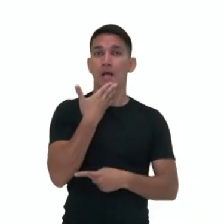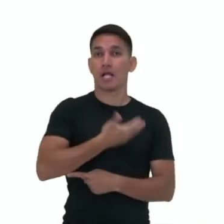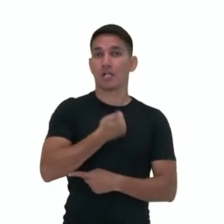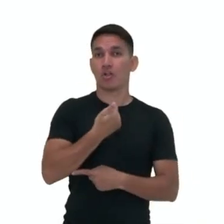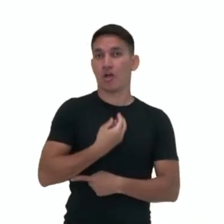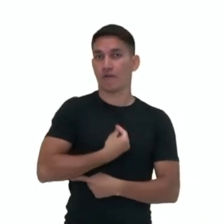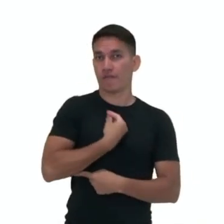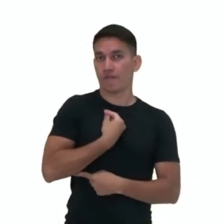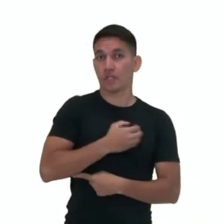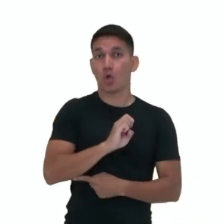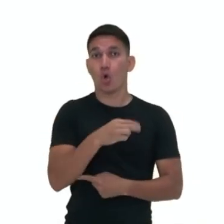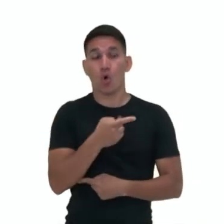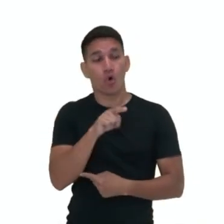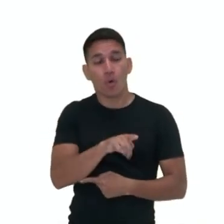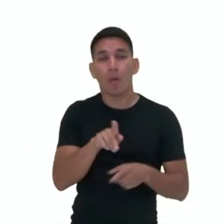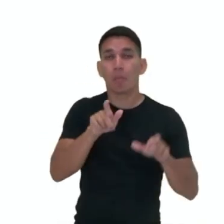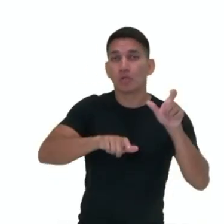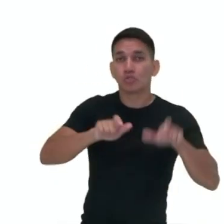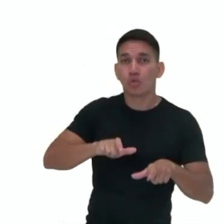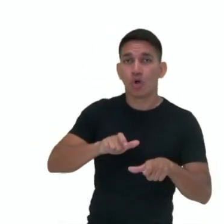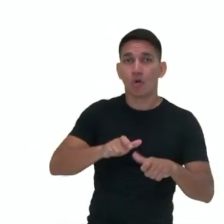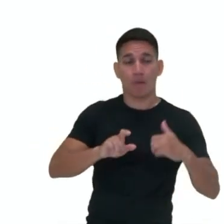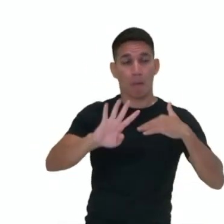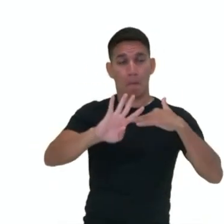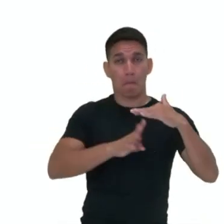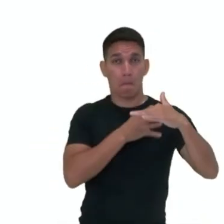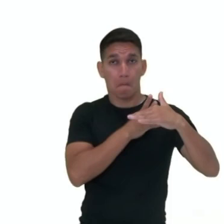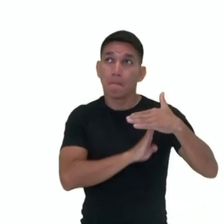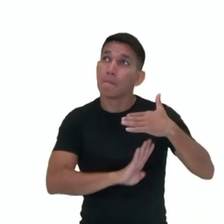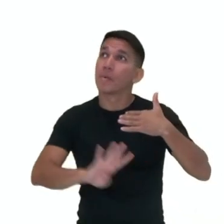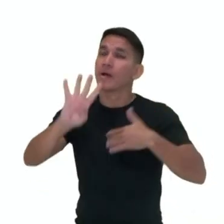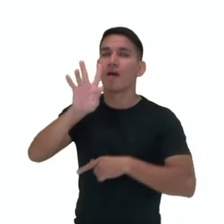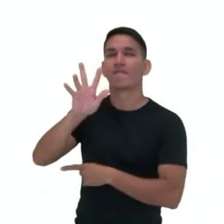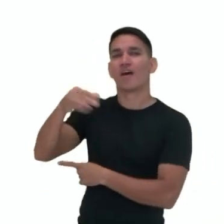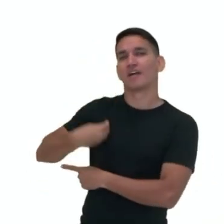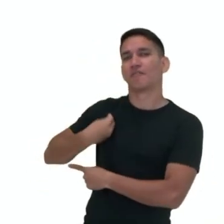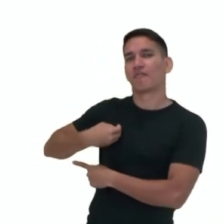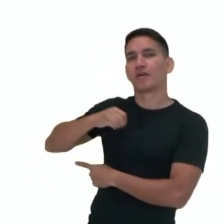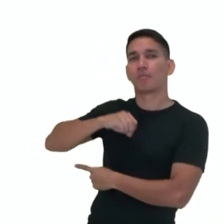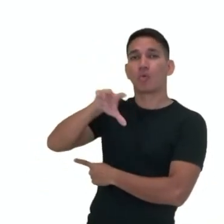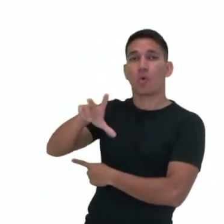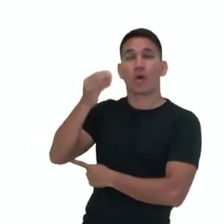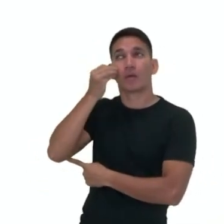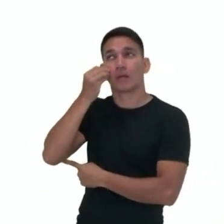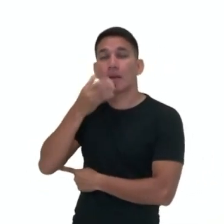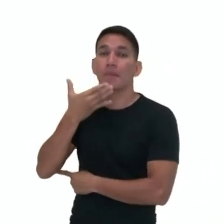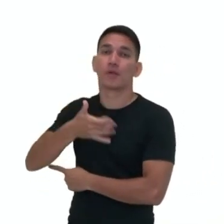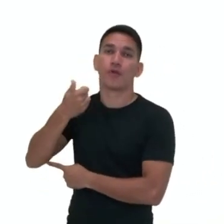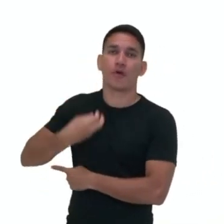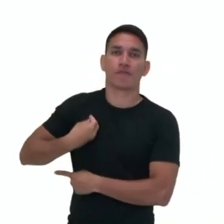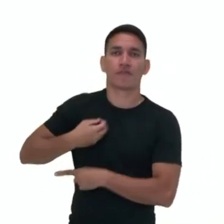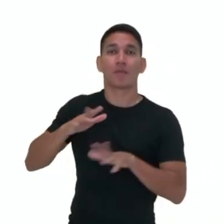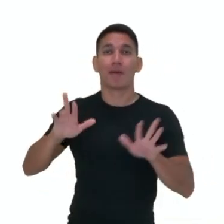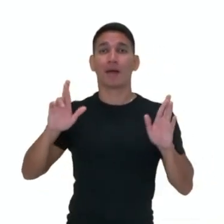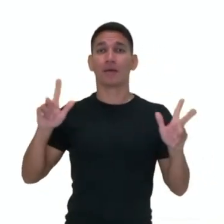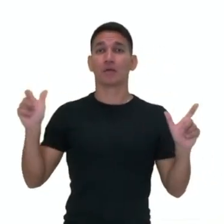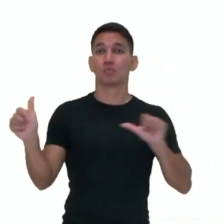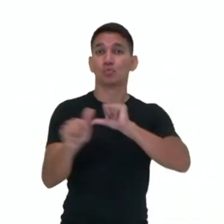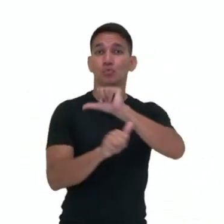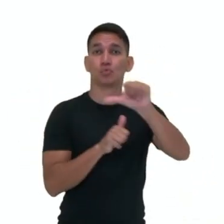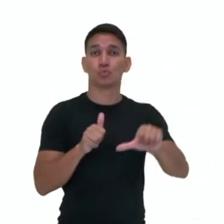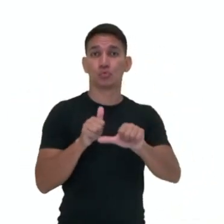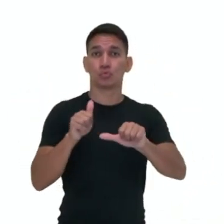do Brasil atualmente e vão morar em Portugal em busca de melhores condições de vida. Mas já os refugiados é o contrário, né?